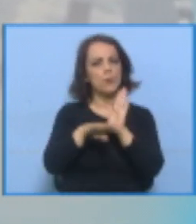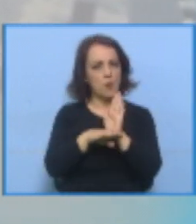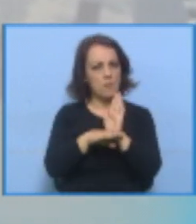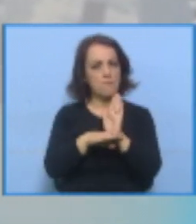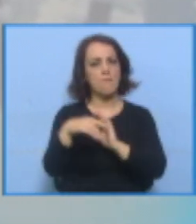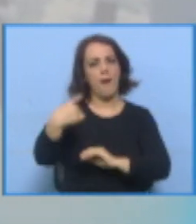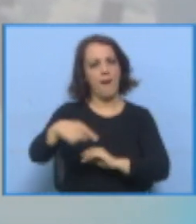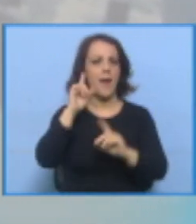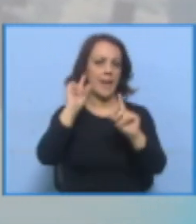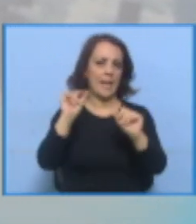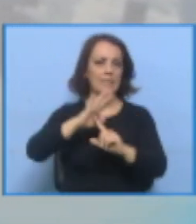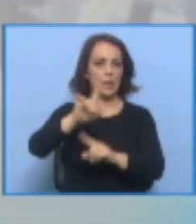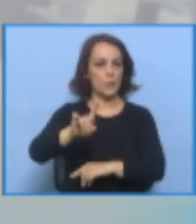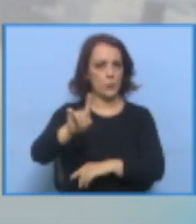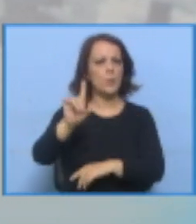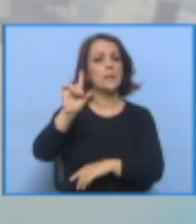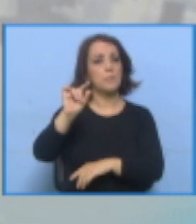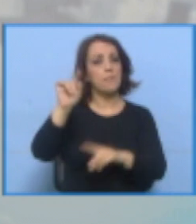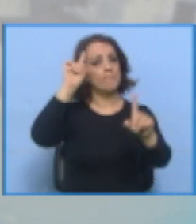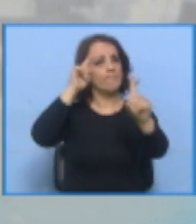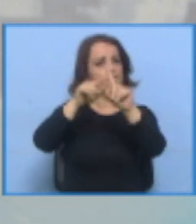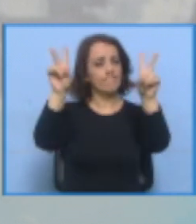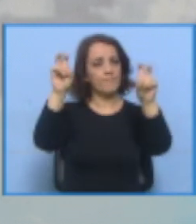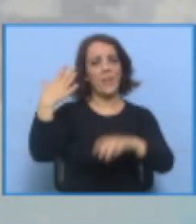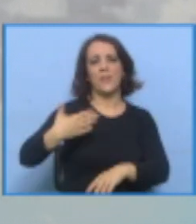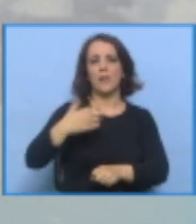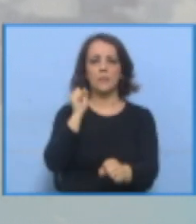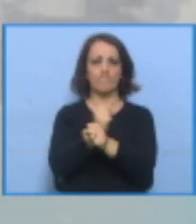edição na rádio, na Antena 1, também em torno dos direitos